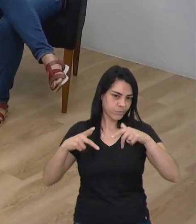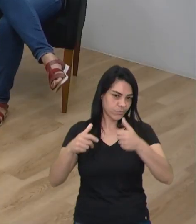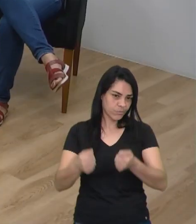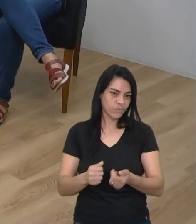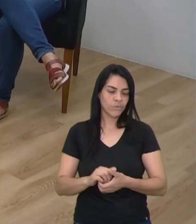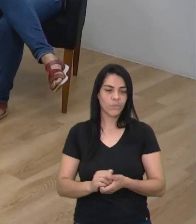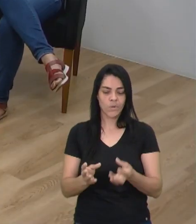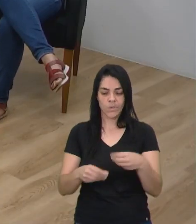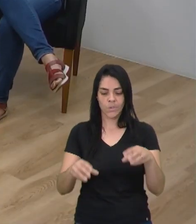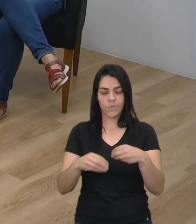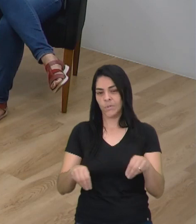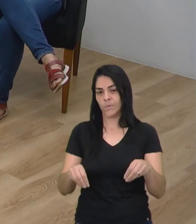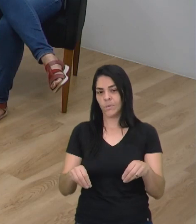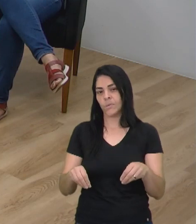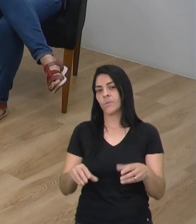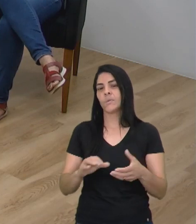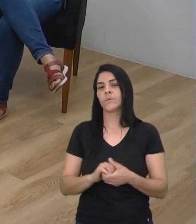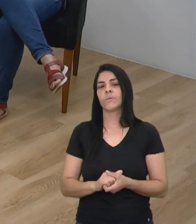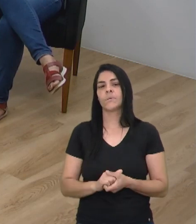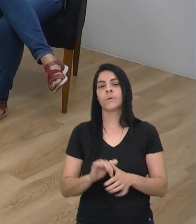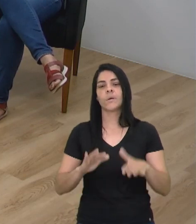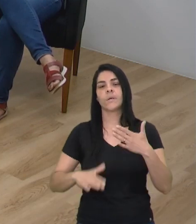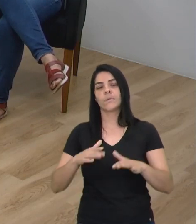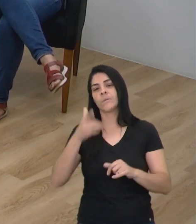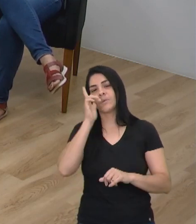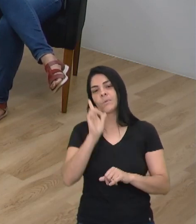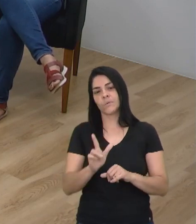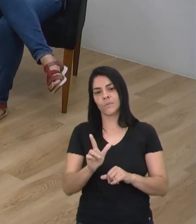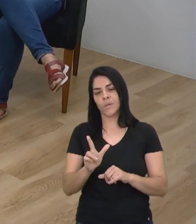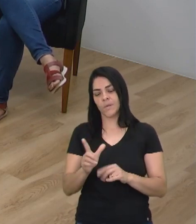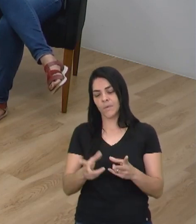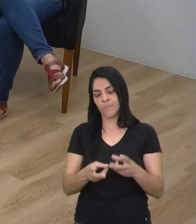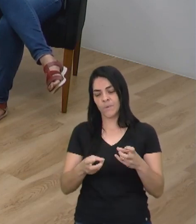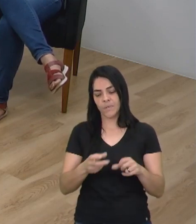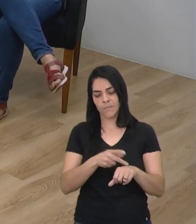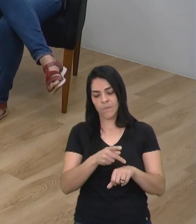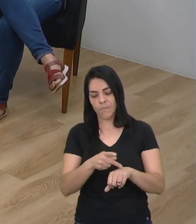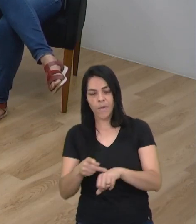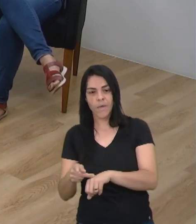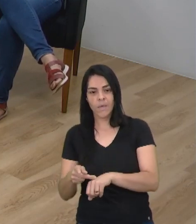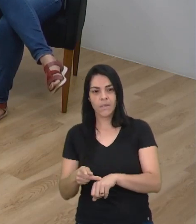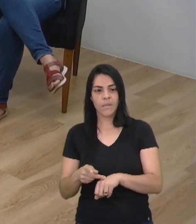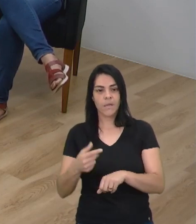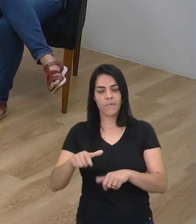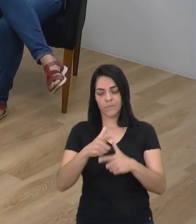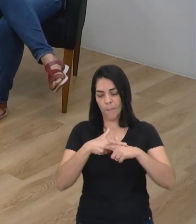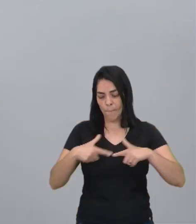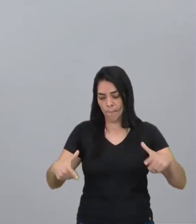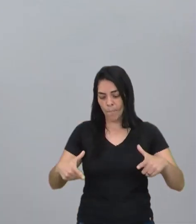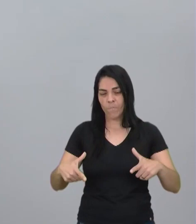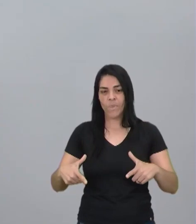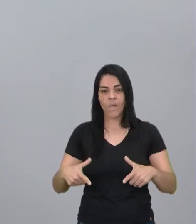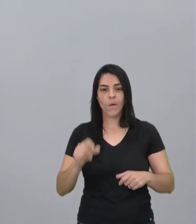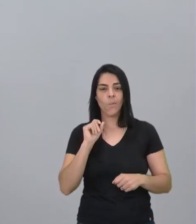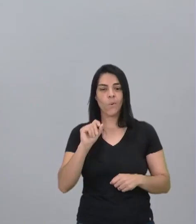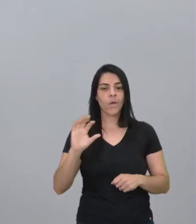solo orgânico, essas coisas, você às vezes consegue ver as pedras de fundação. Aí você vai pro deserto, você vê areia,